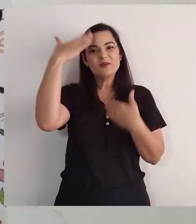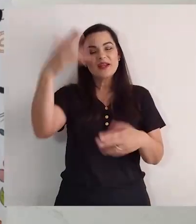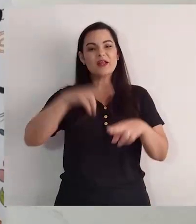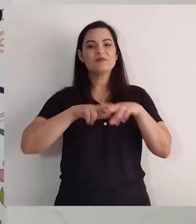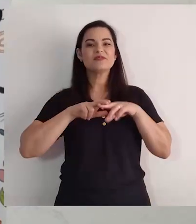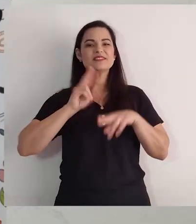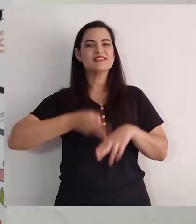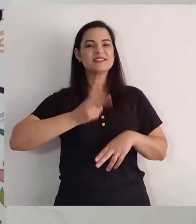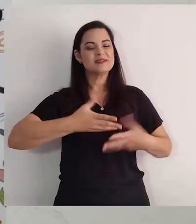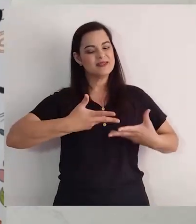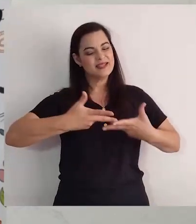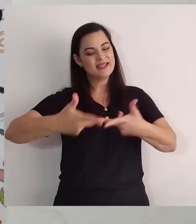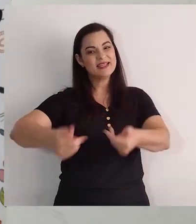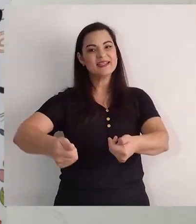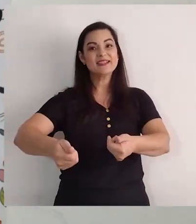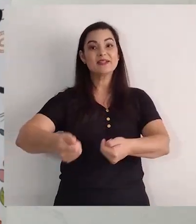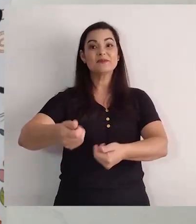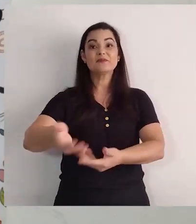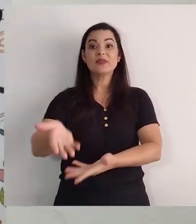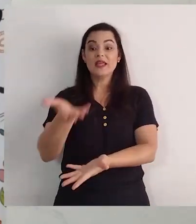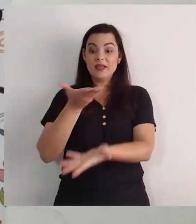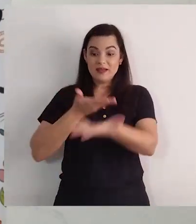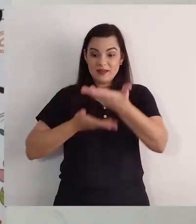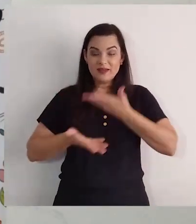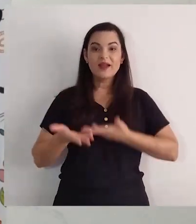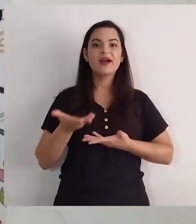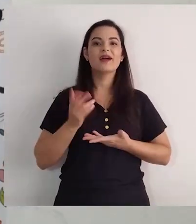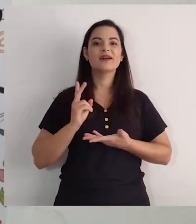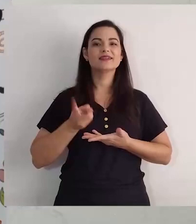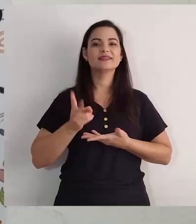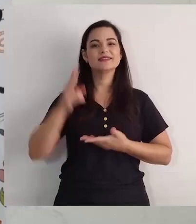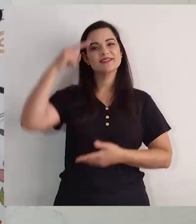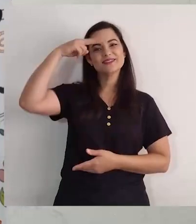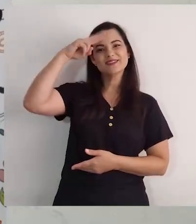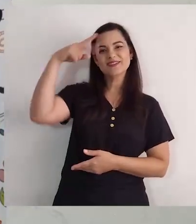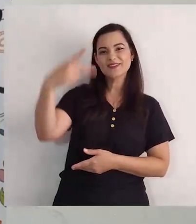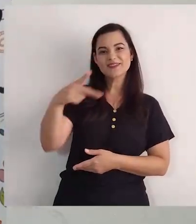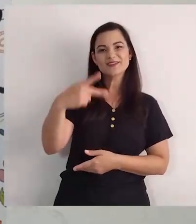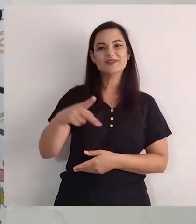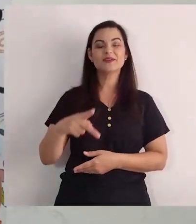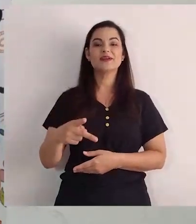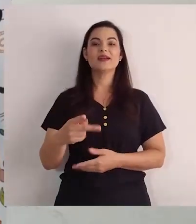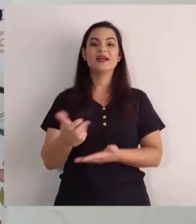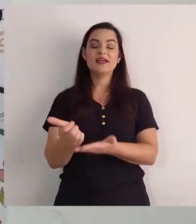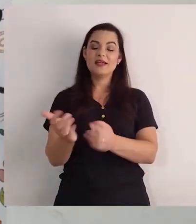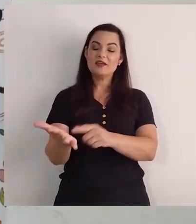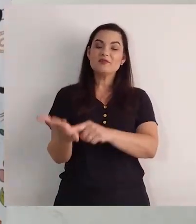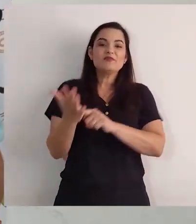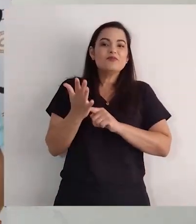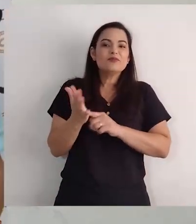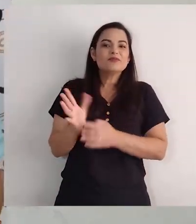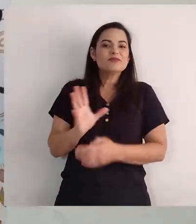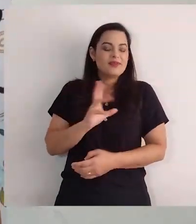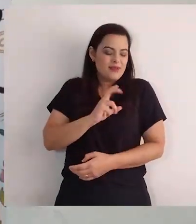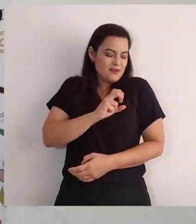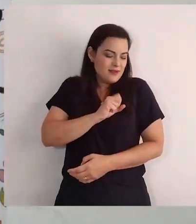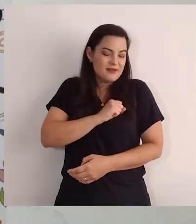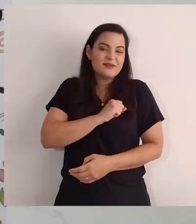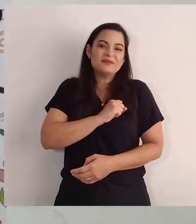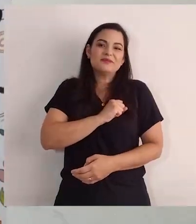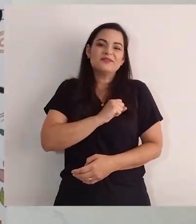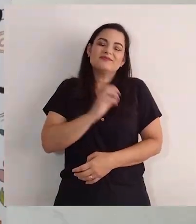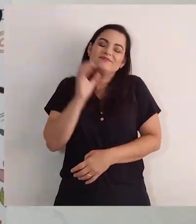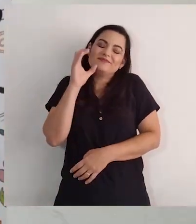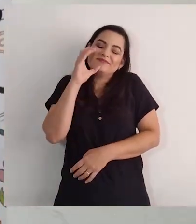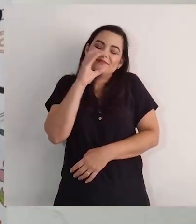por compartilharem suas histórias comigo e por trazerem aqui aquele amor, né? Aquele quentinho tão bom